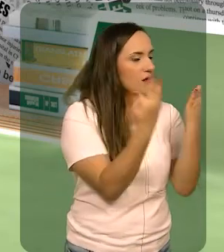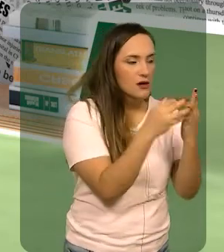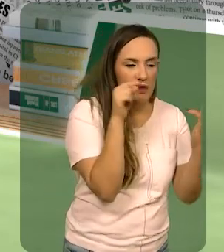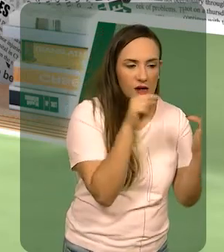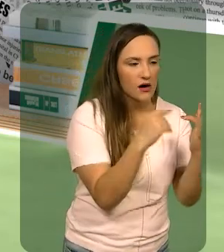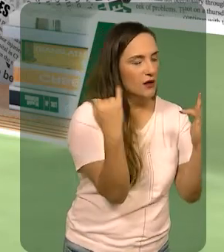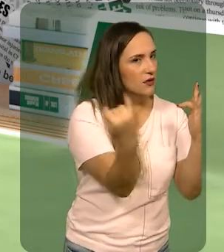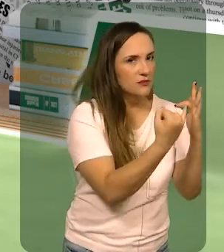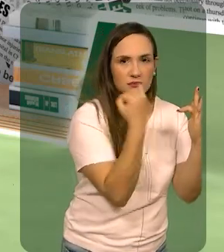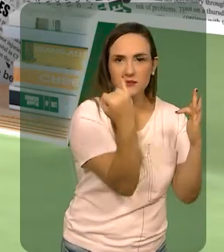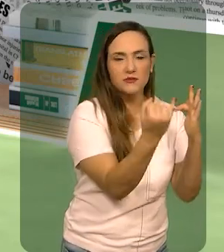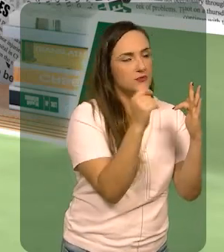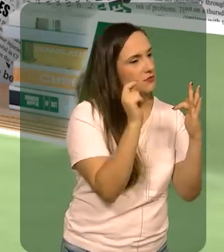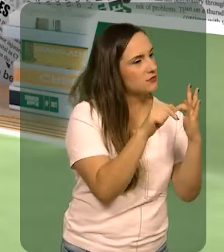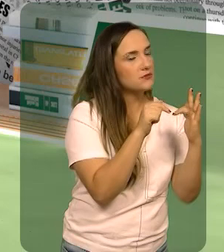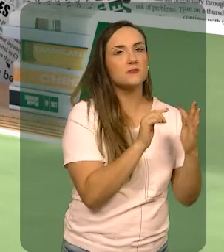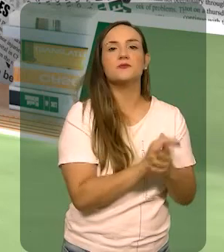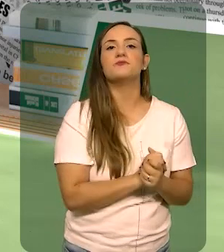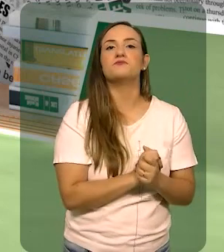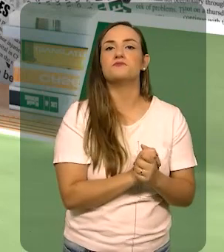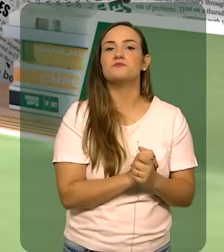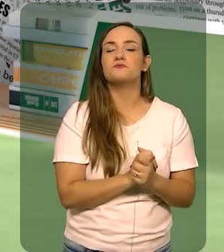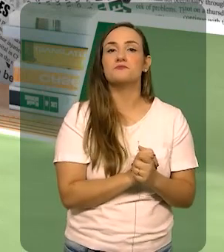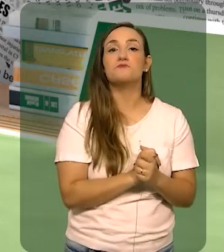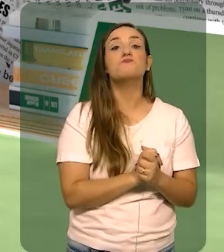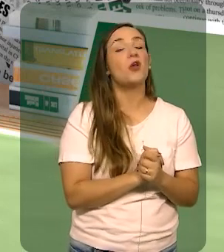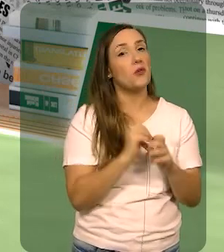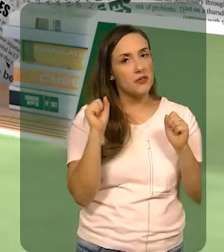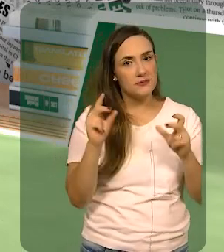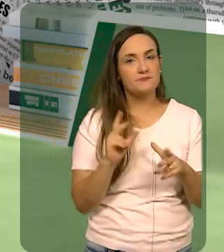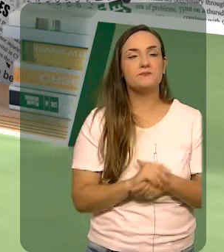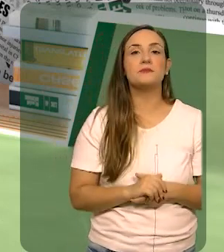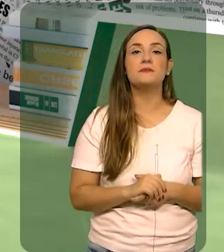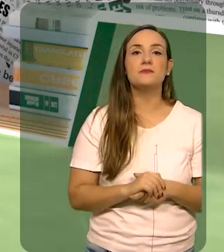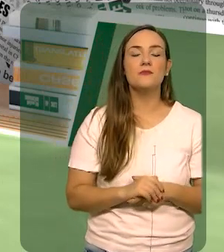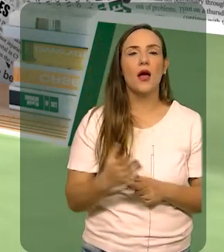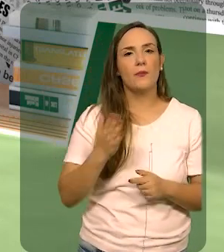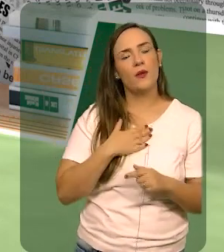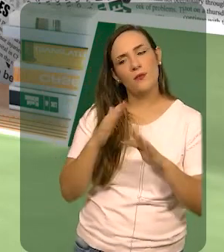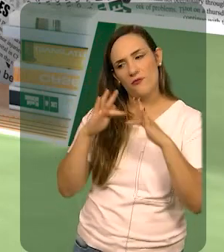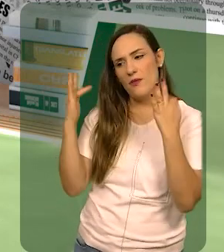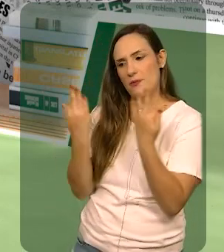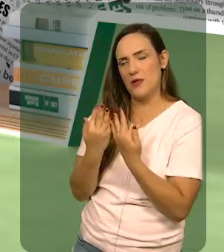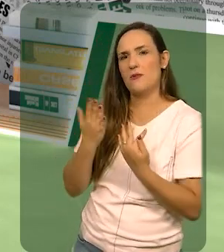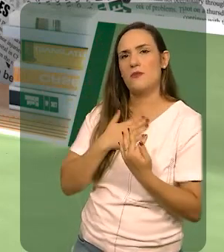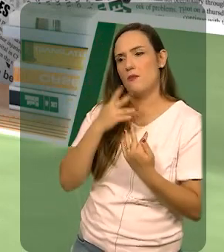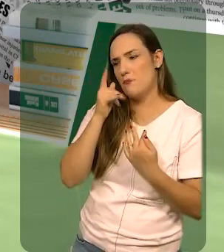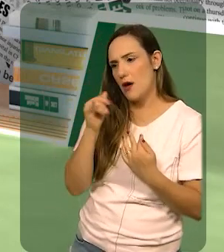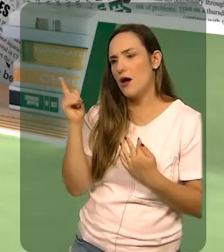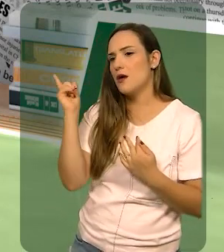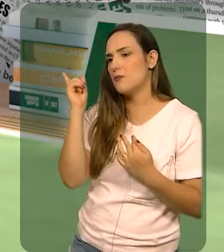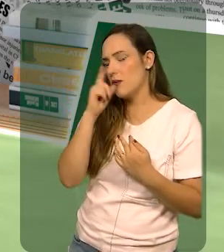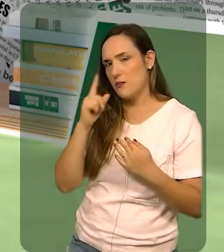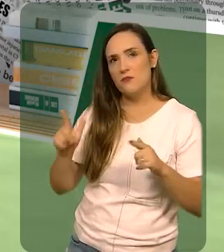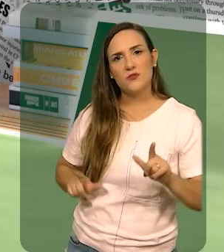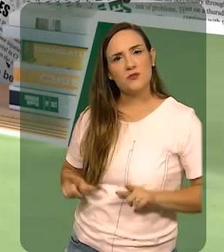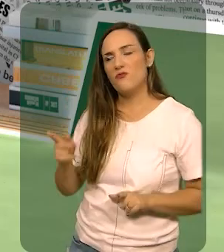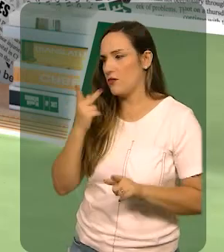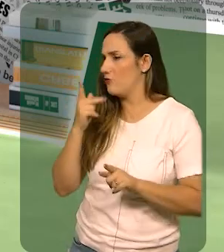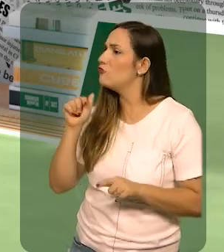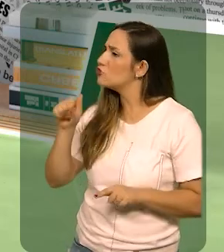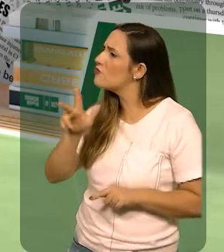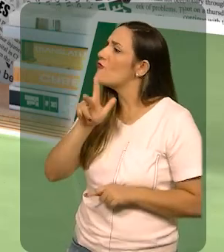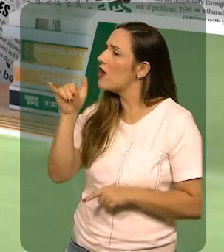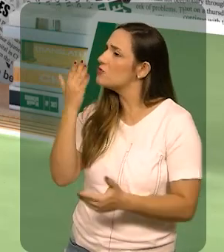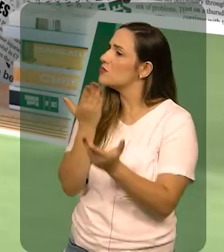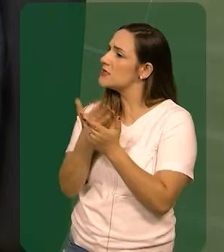família, quanto é importante. Chegou um dado momento da minha vida que minha família, meu pai, meus primos, você juntaram em mim, você vai